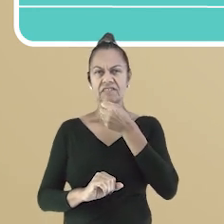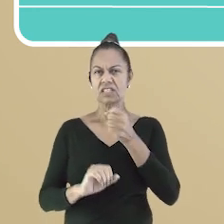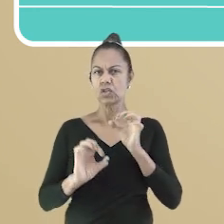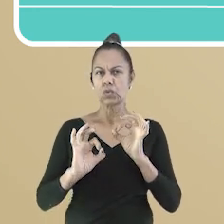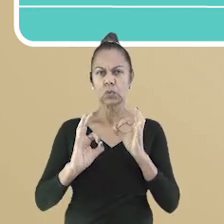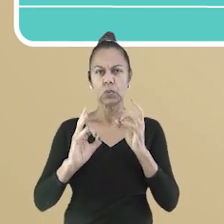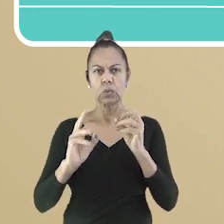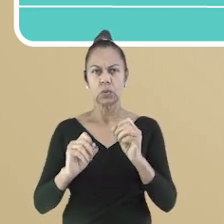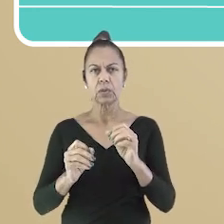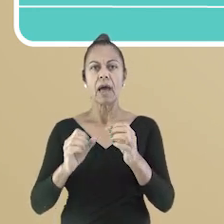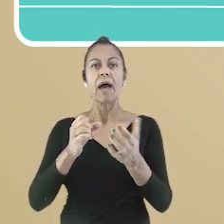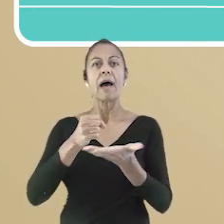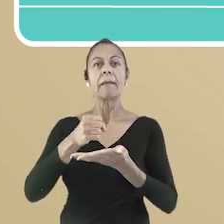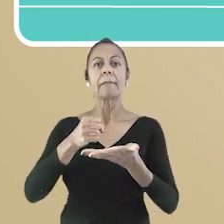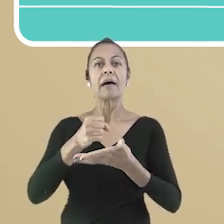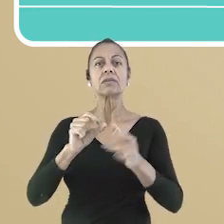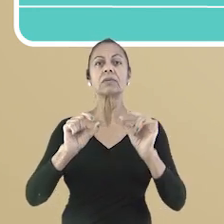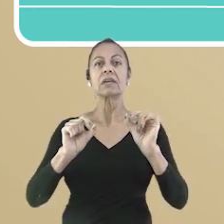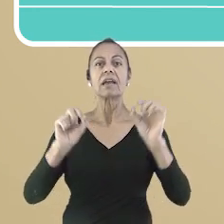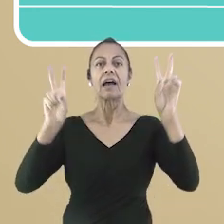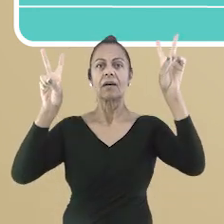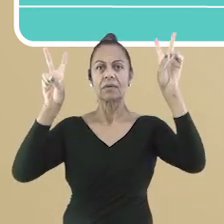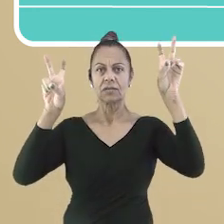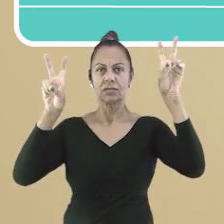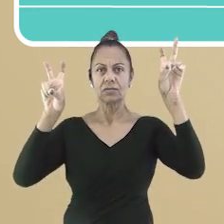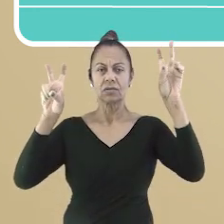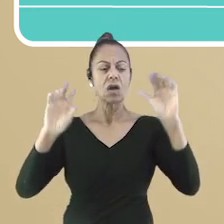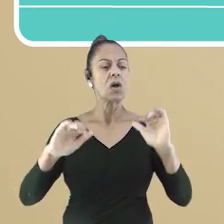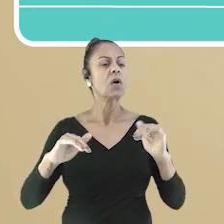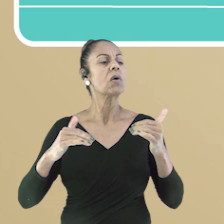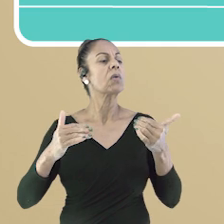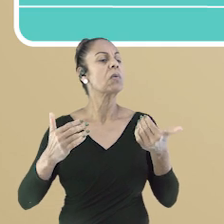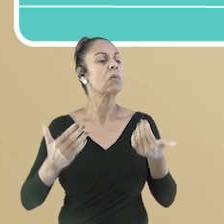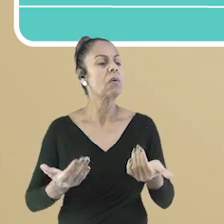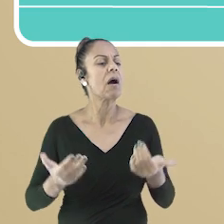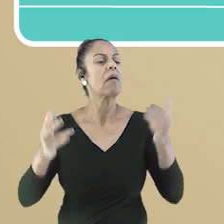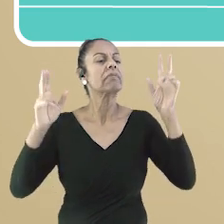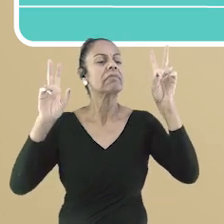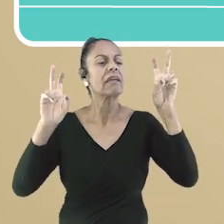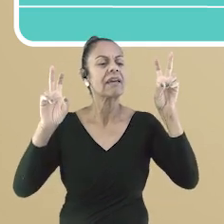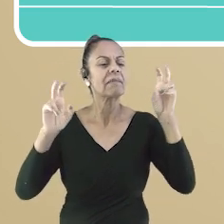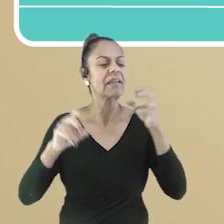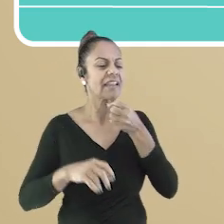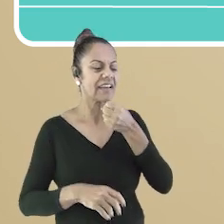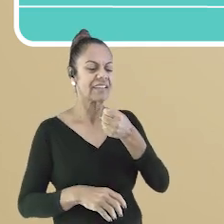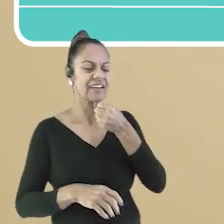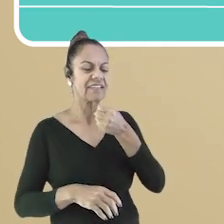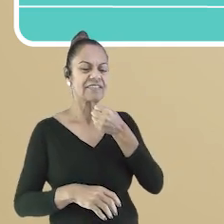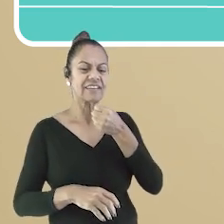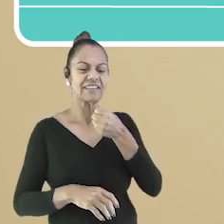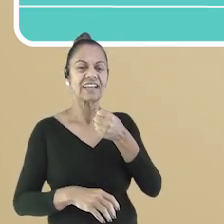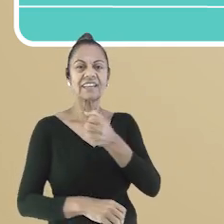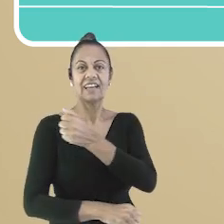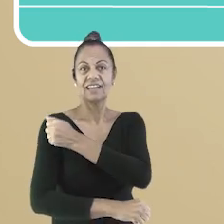Toda entrevista é baseada em um assunto. Qual o assunto da entrevista com a estudante da EJA?